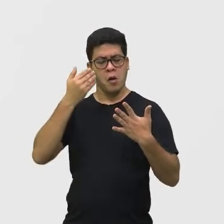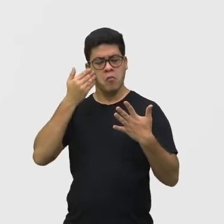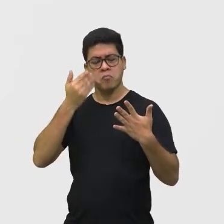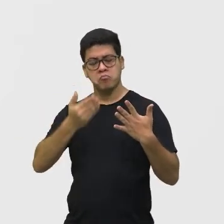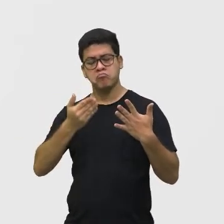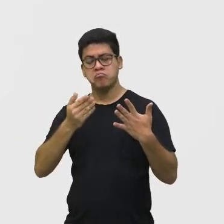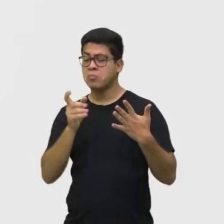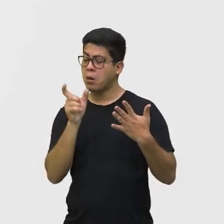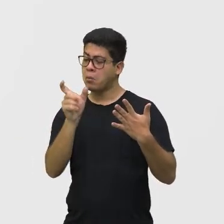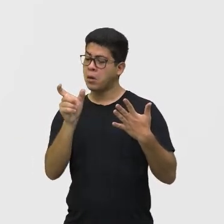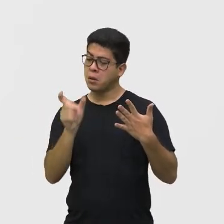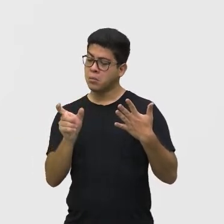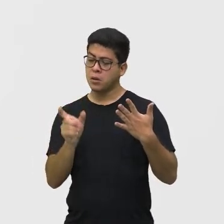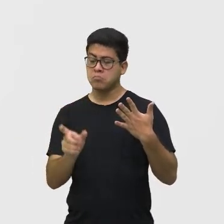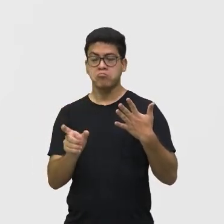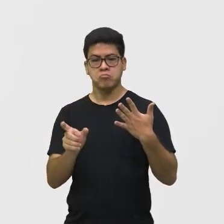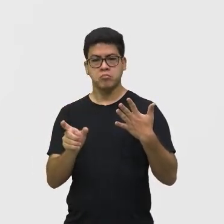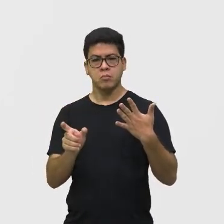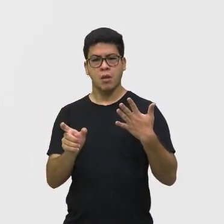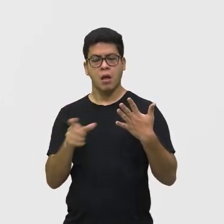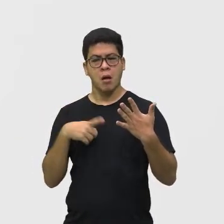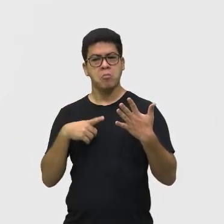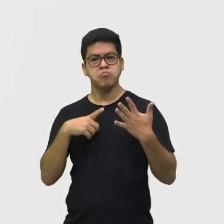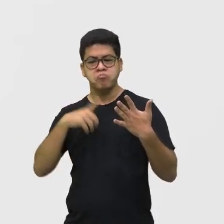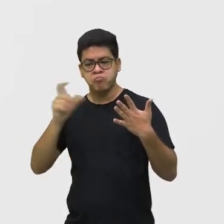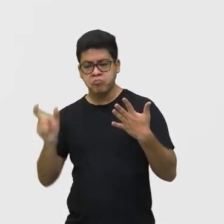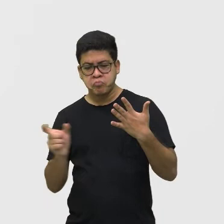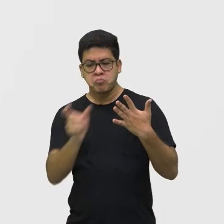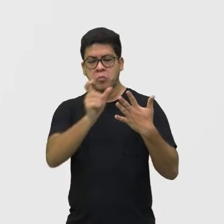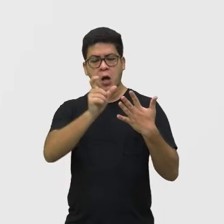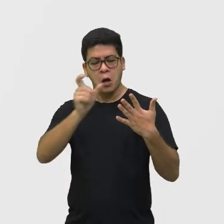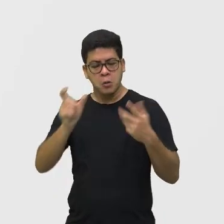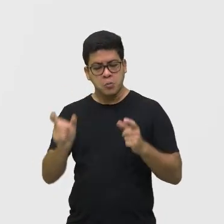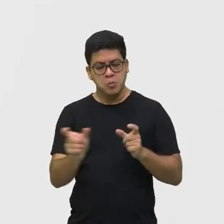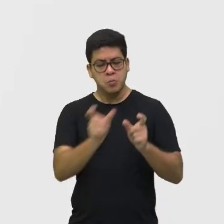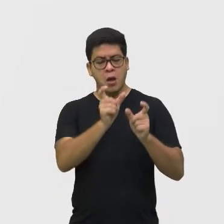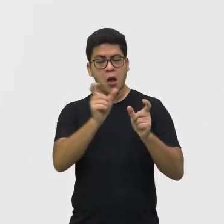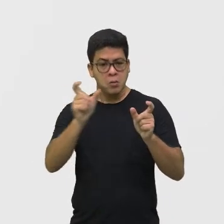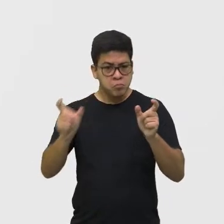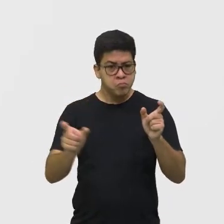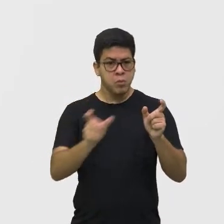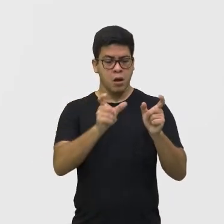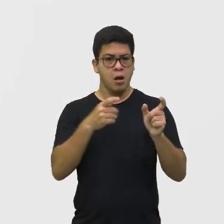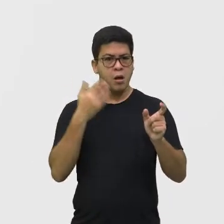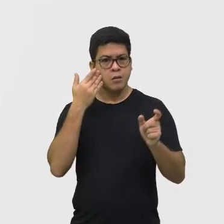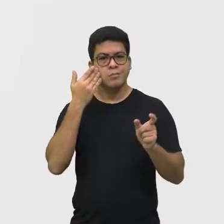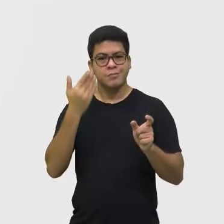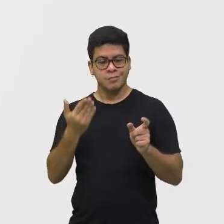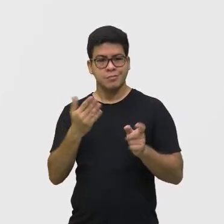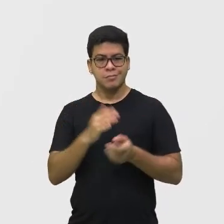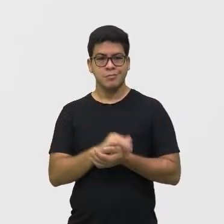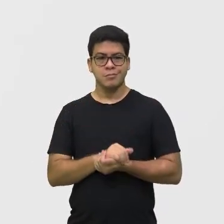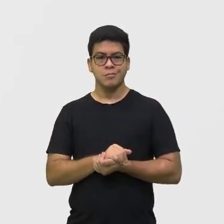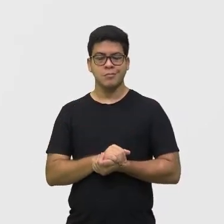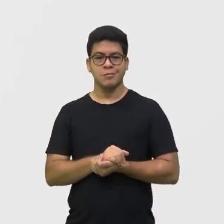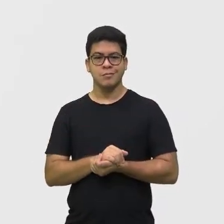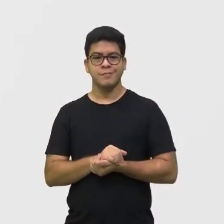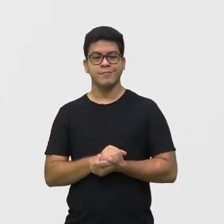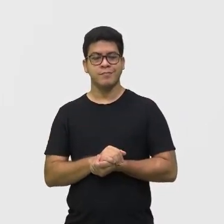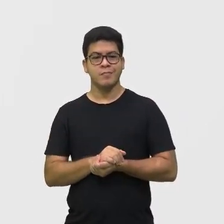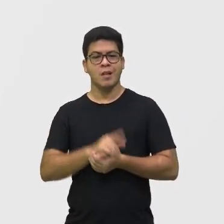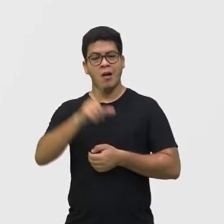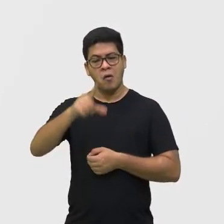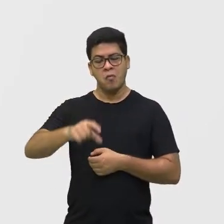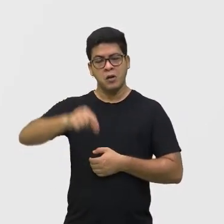que completam as frases corretamente, né? Na letra A, movimento, campo elétrico, gravitacional, elétrica. Você vai escolher